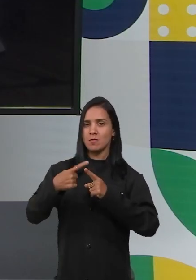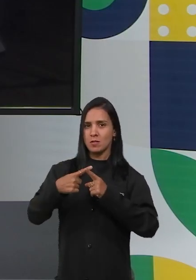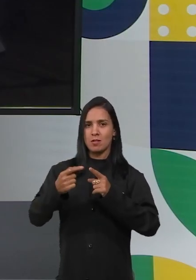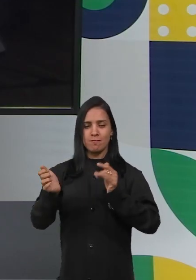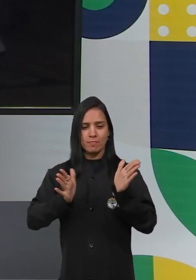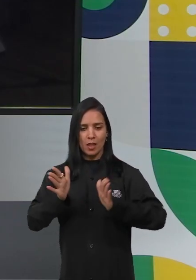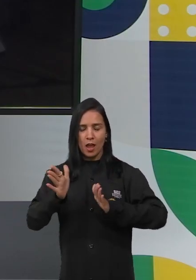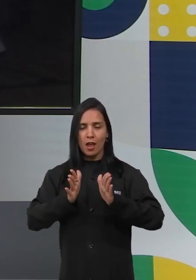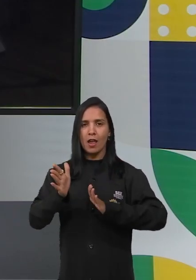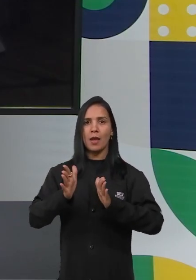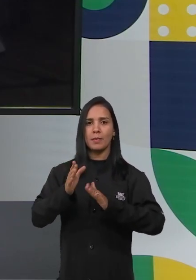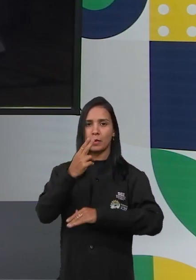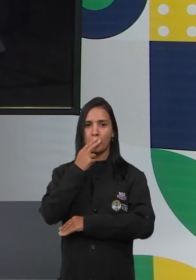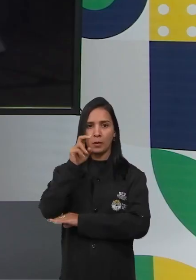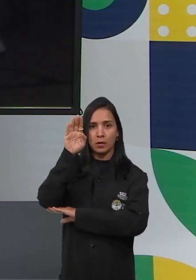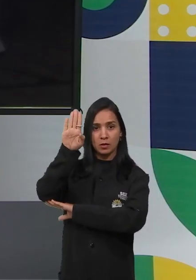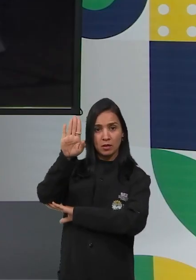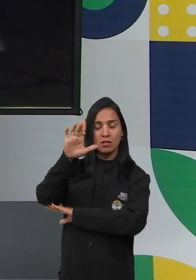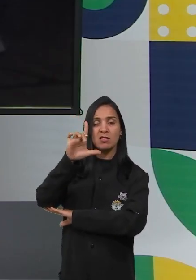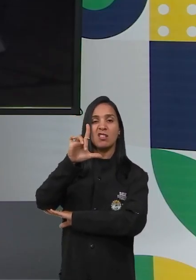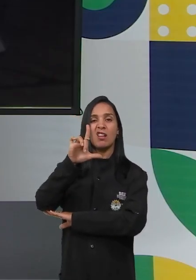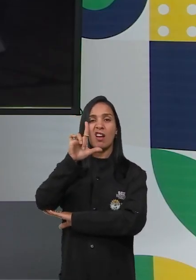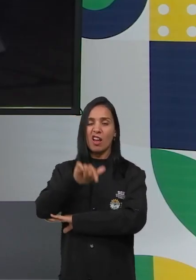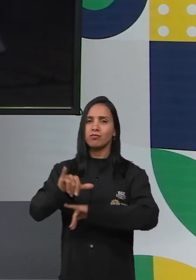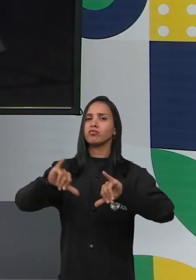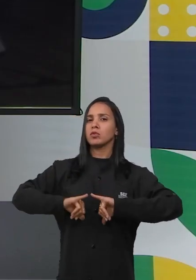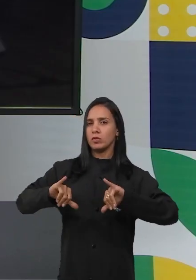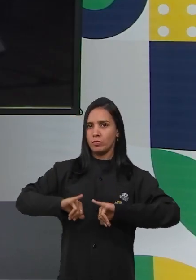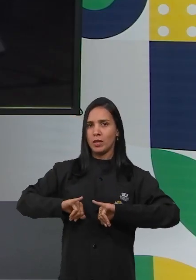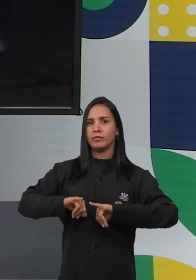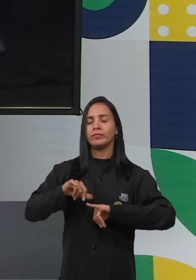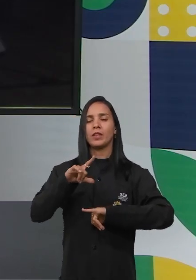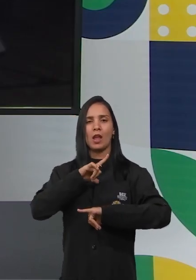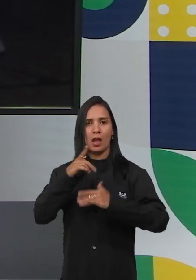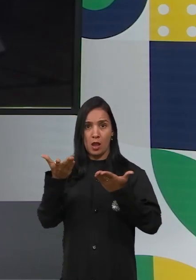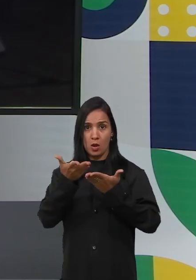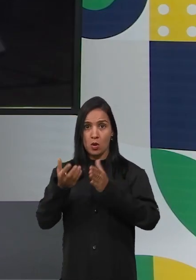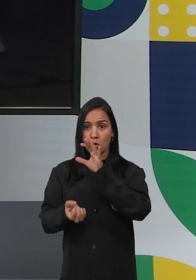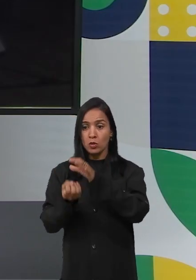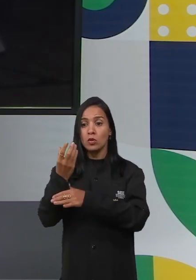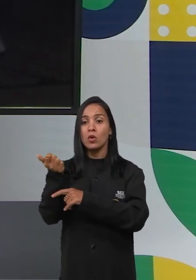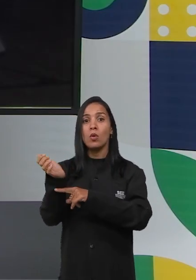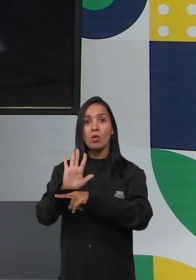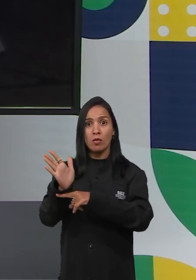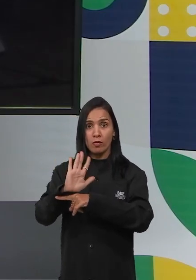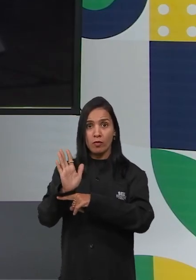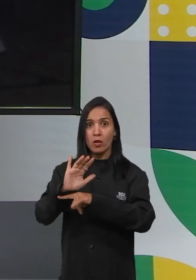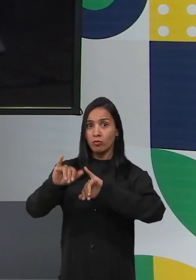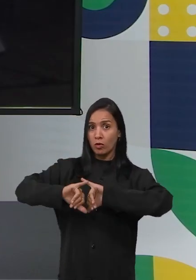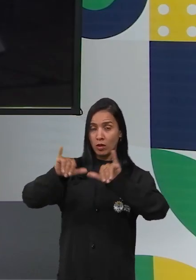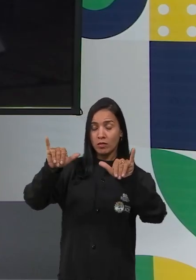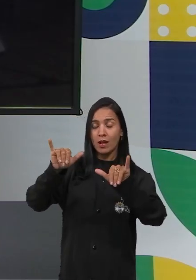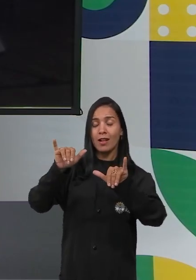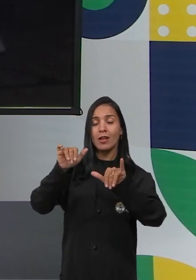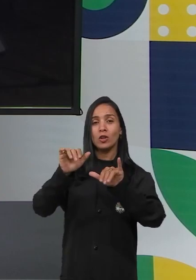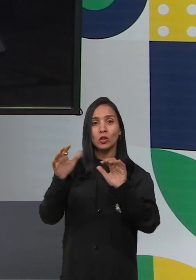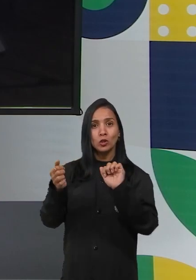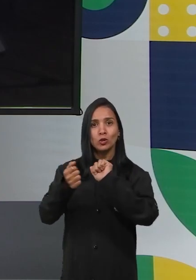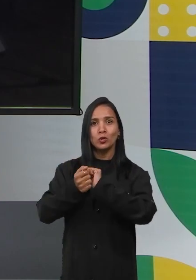filme lançado há pouco tempo, com a Fernanda Torres, e que foi inclusive ganhador de Oscar,